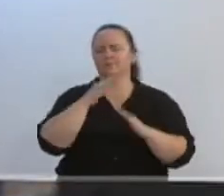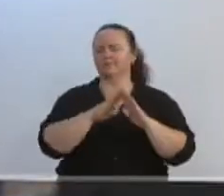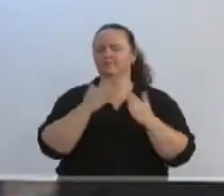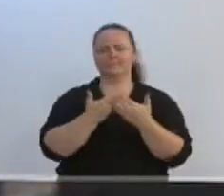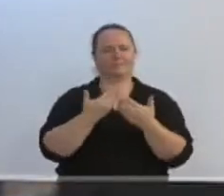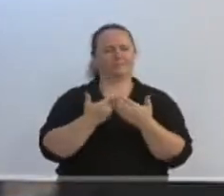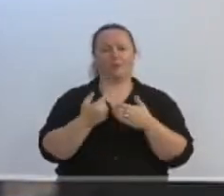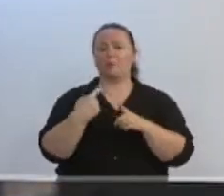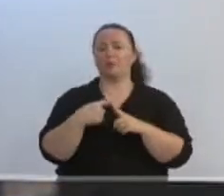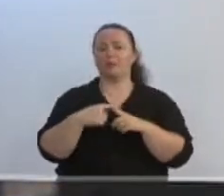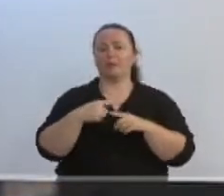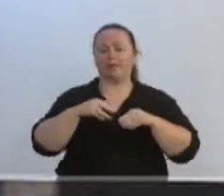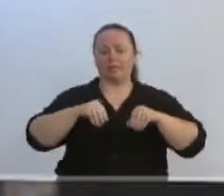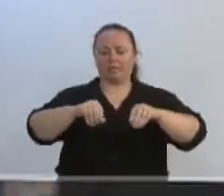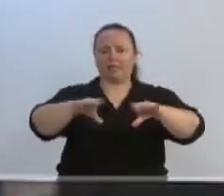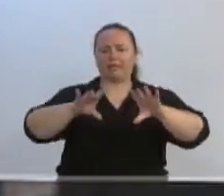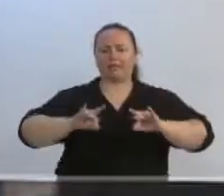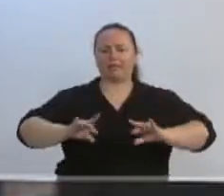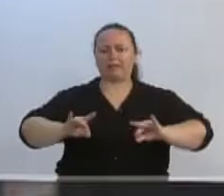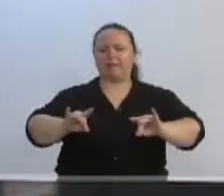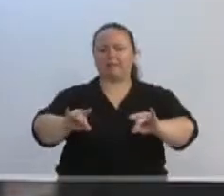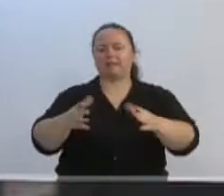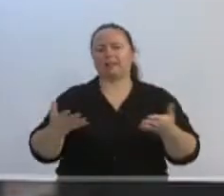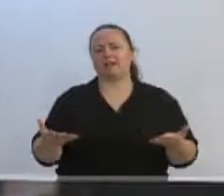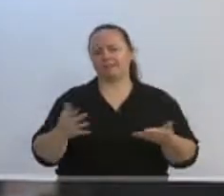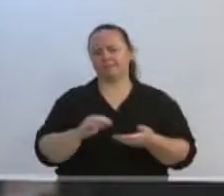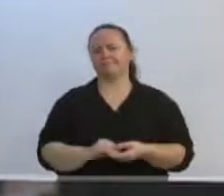essa situação, vereador, caminha. Então, vamos lutar pela...